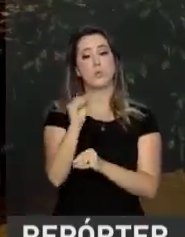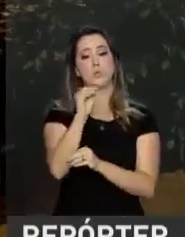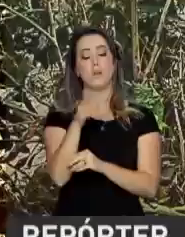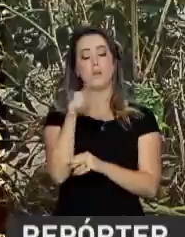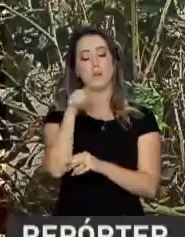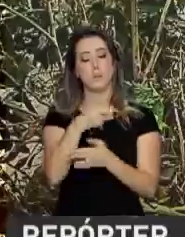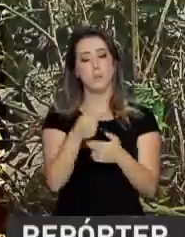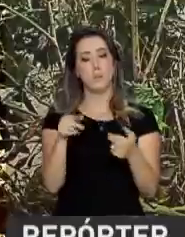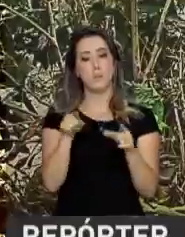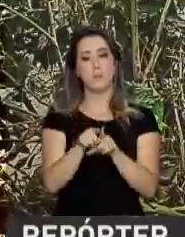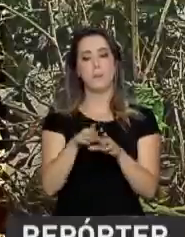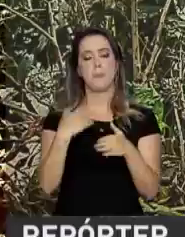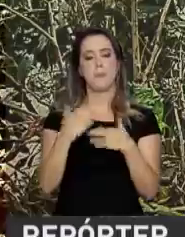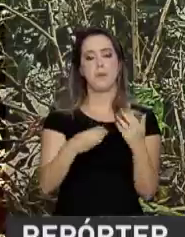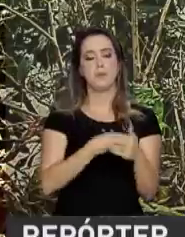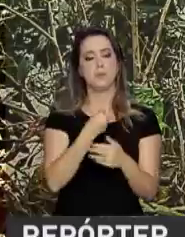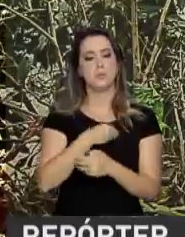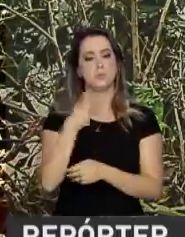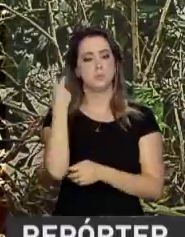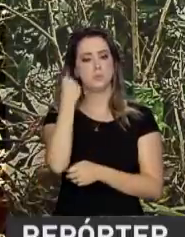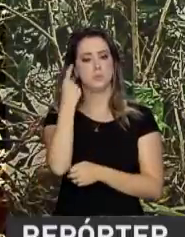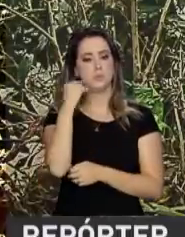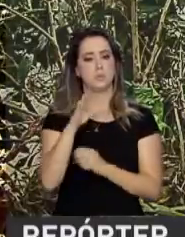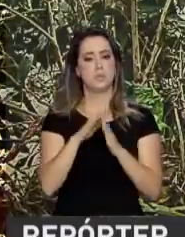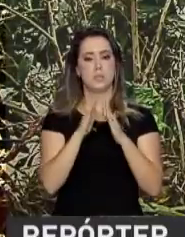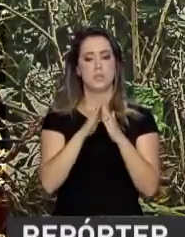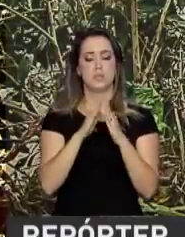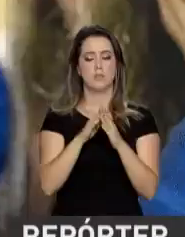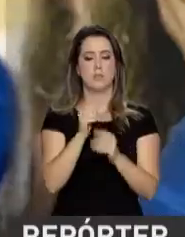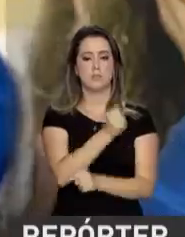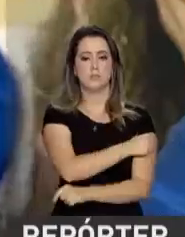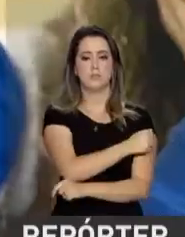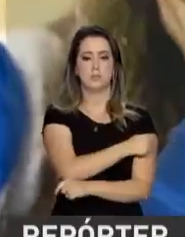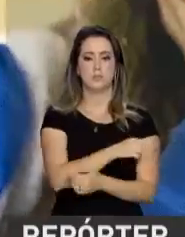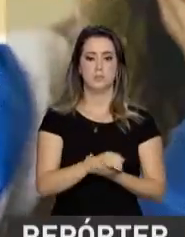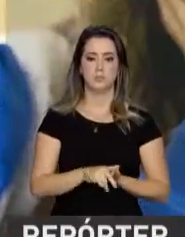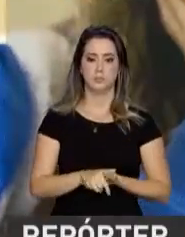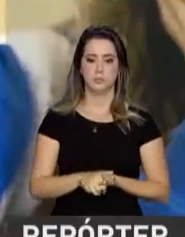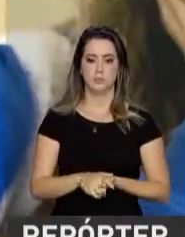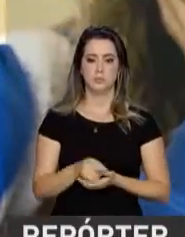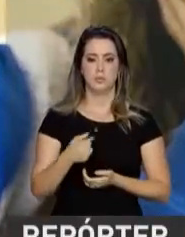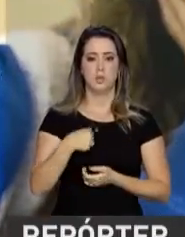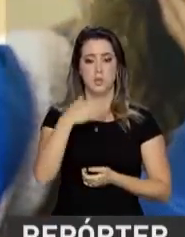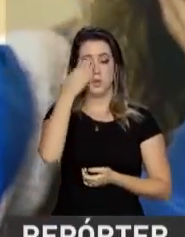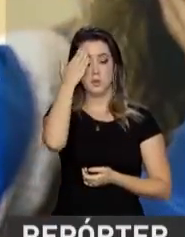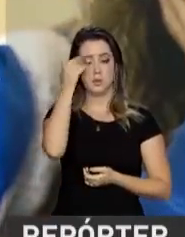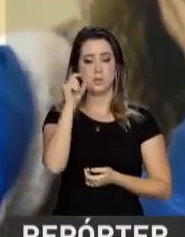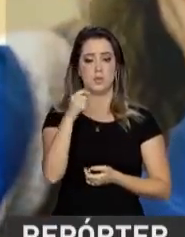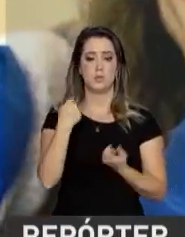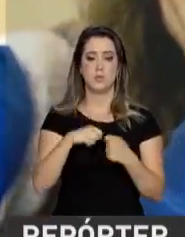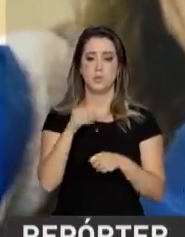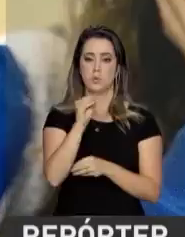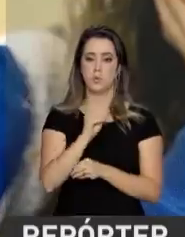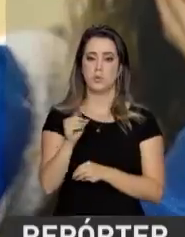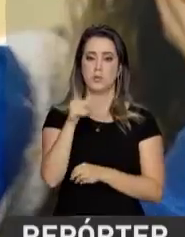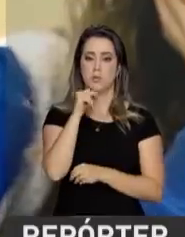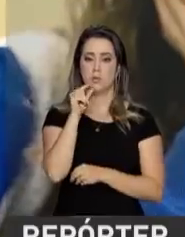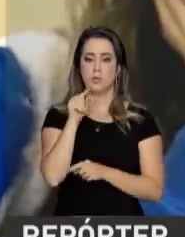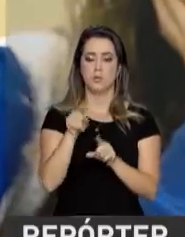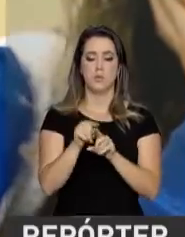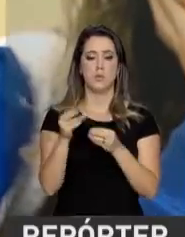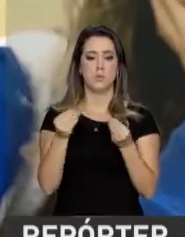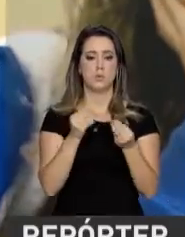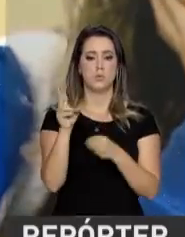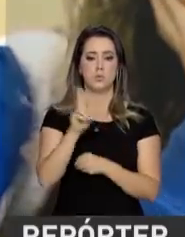finito virou prática comum na casa dos estudantes têm bastante consciência nessa questão de água de como utilizar